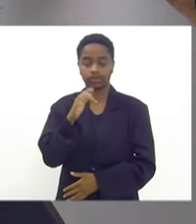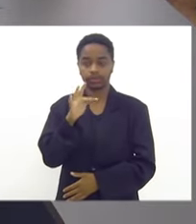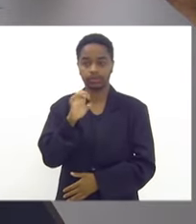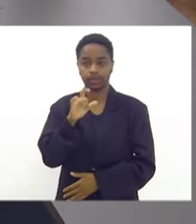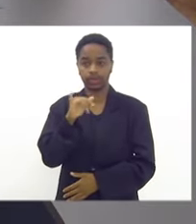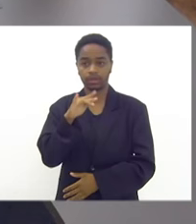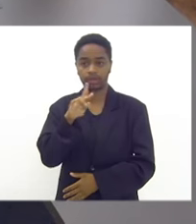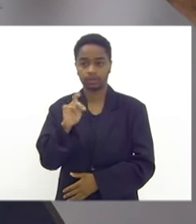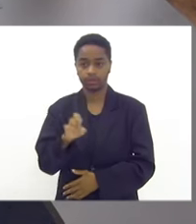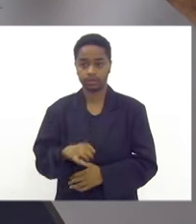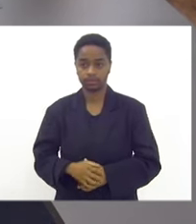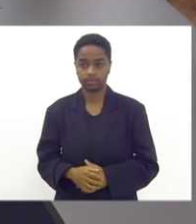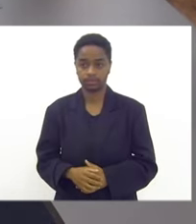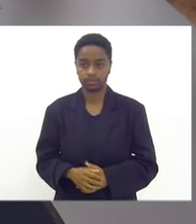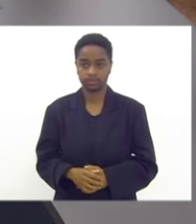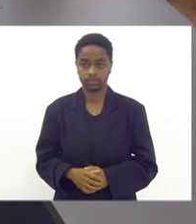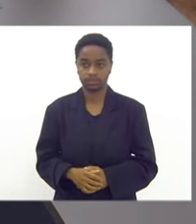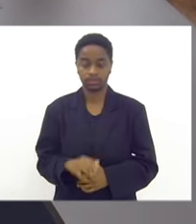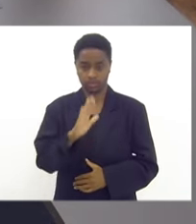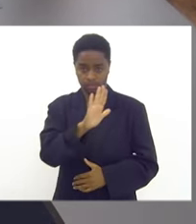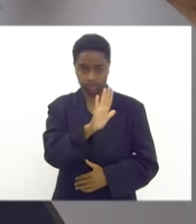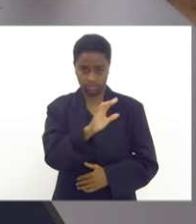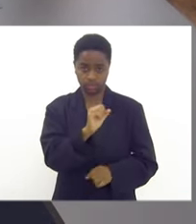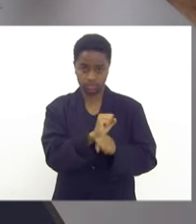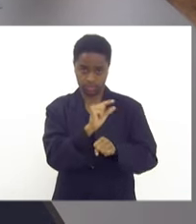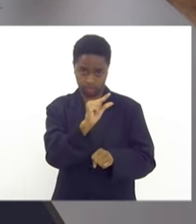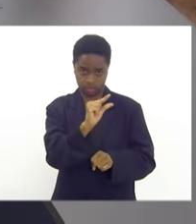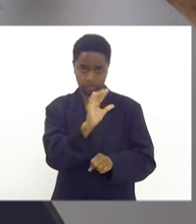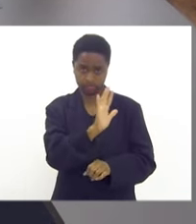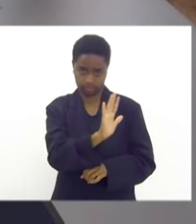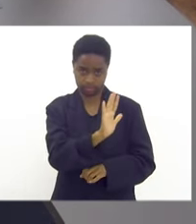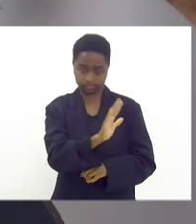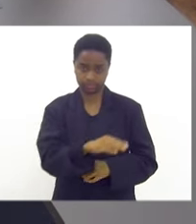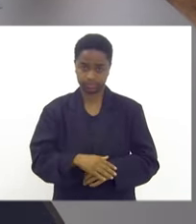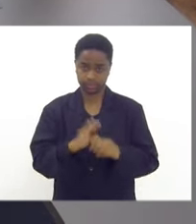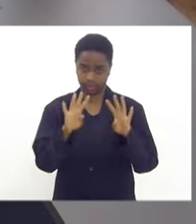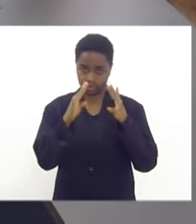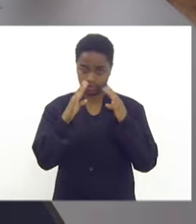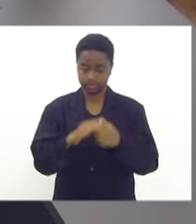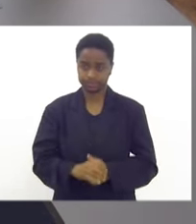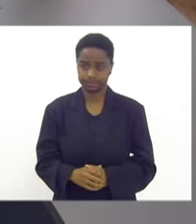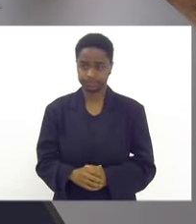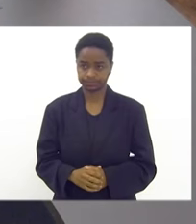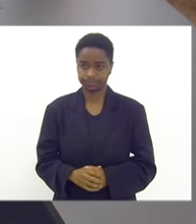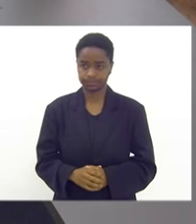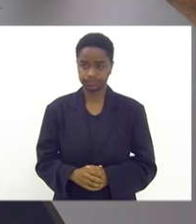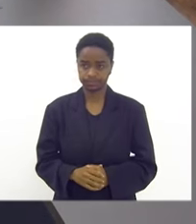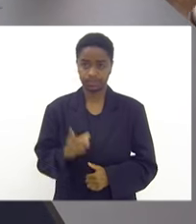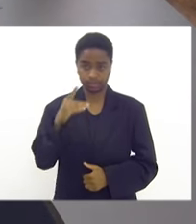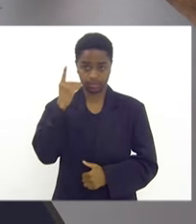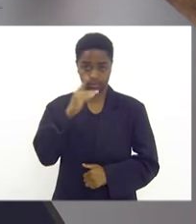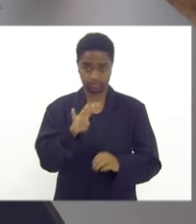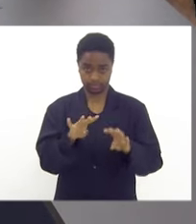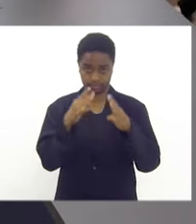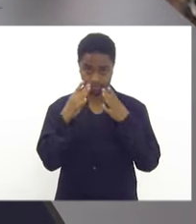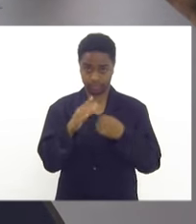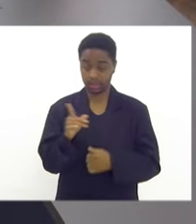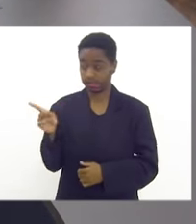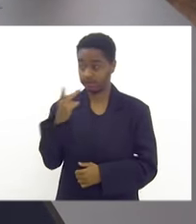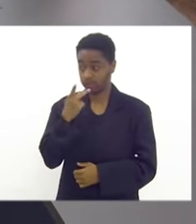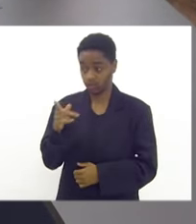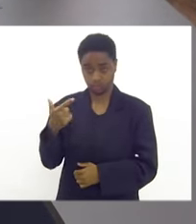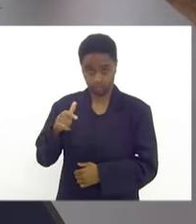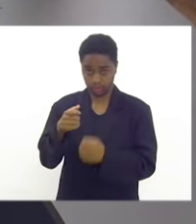instantinho Jorge Olha só só um instantinho Rafael olha só Rafael presta atenção meu meu meu nobre Deputado olha só ele tá dizendo que não